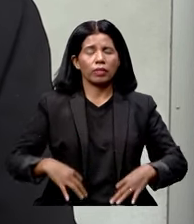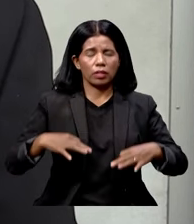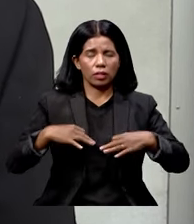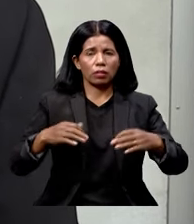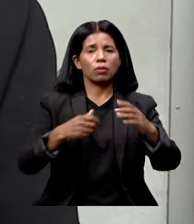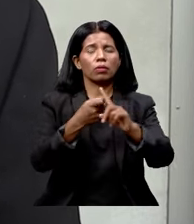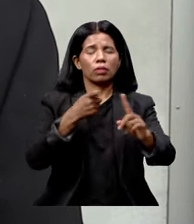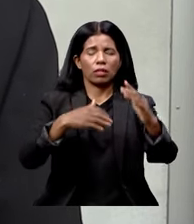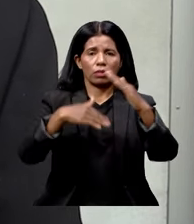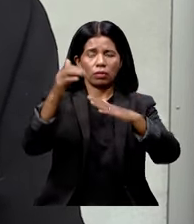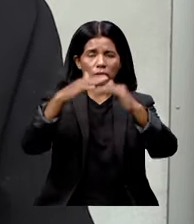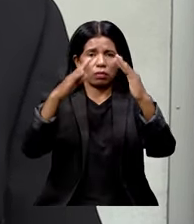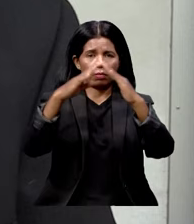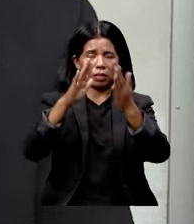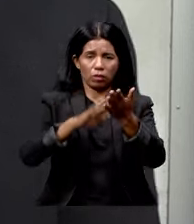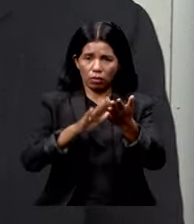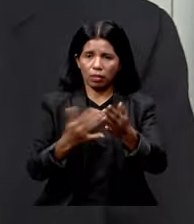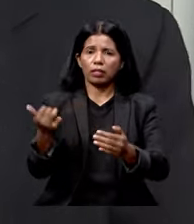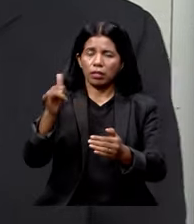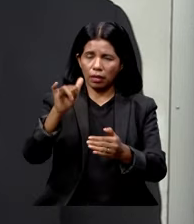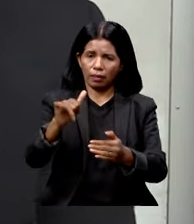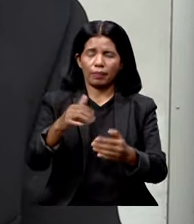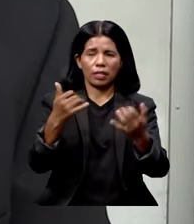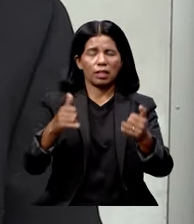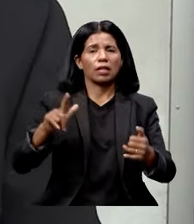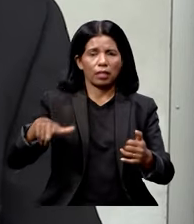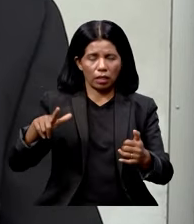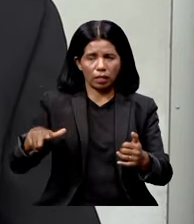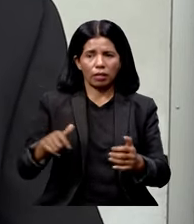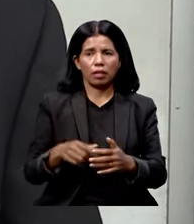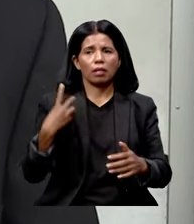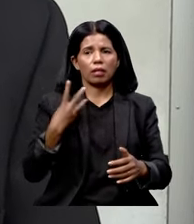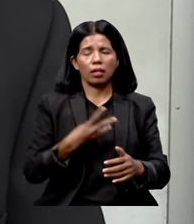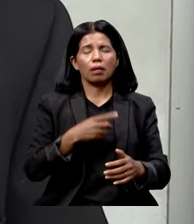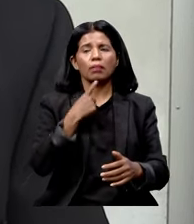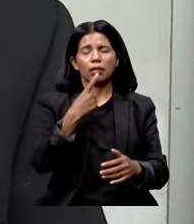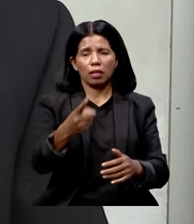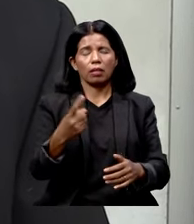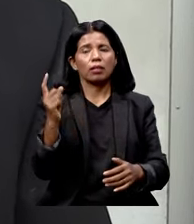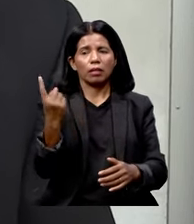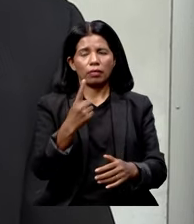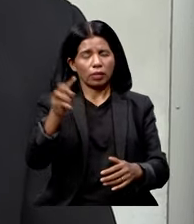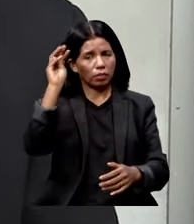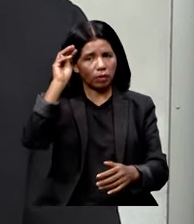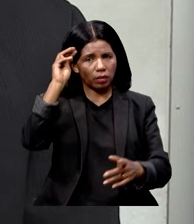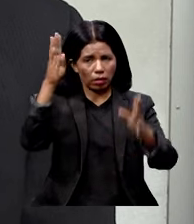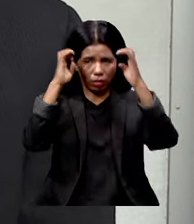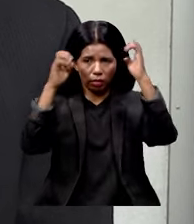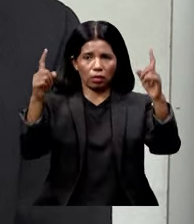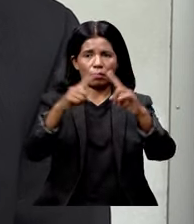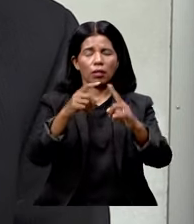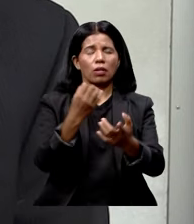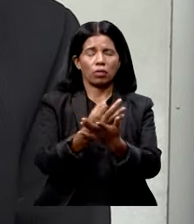serne e ho dá um ia atraso balão né a recomenda na Fátima Ministério da Educação e ba ia fundos